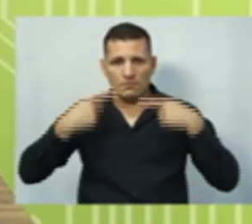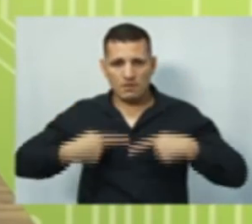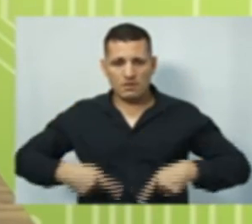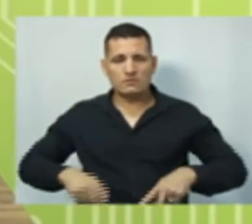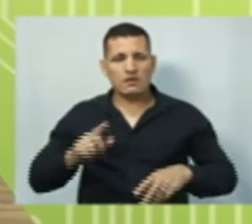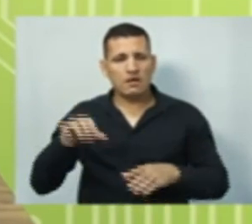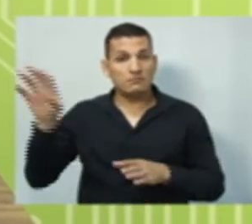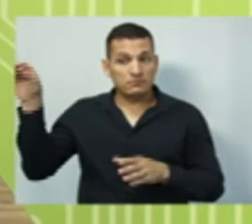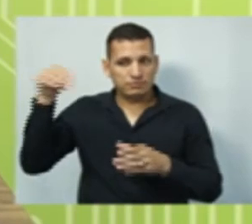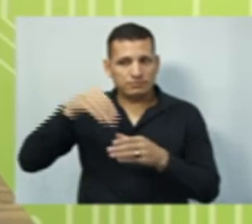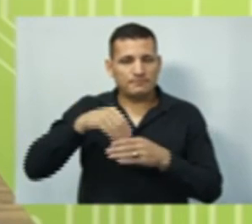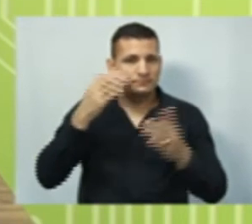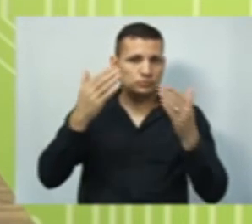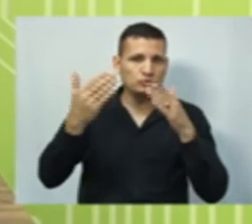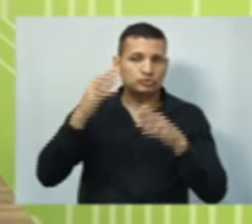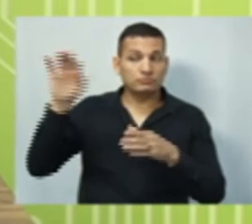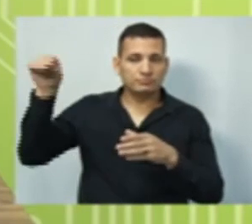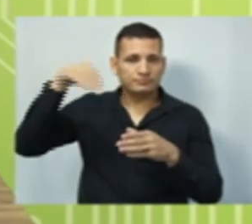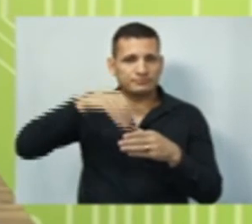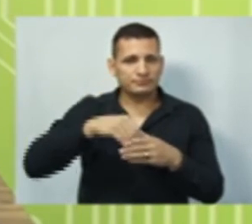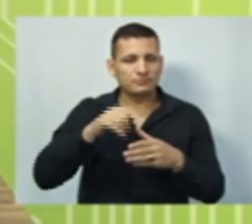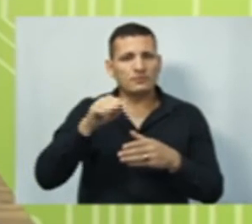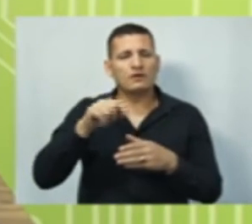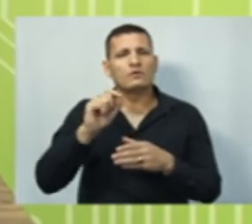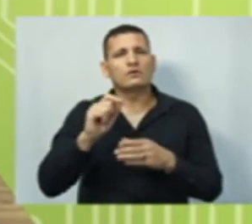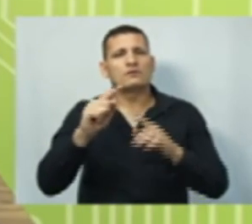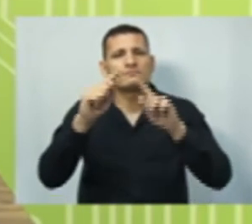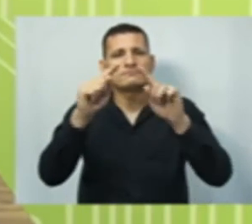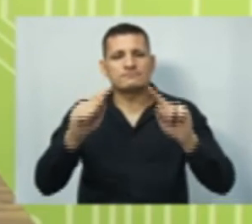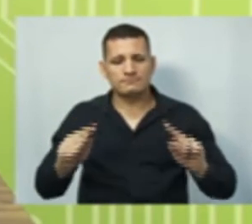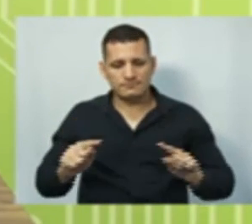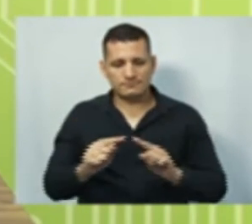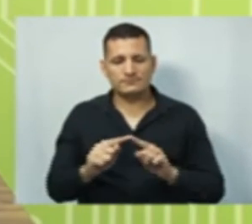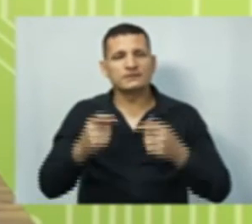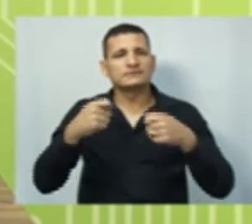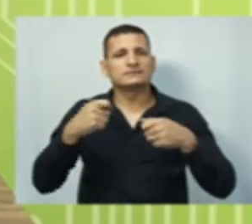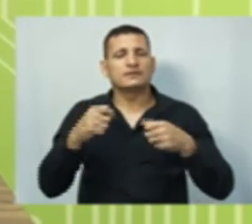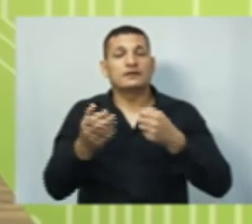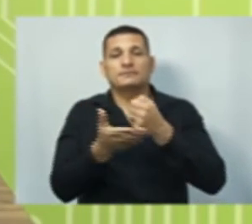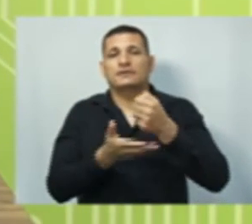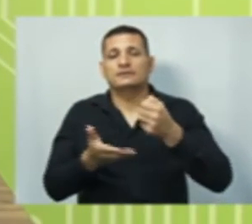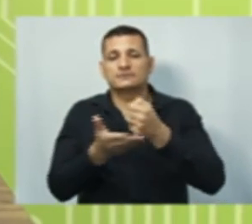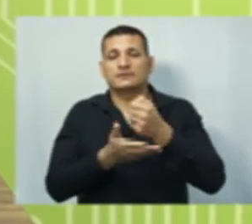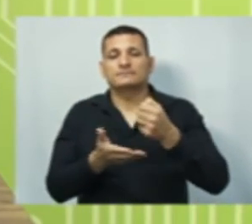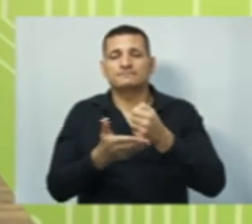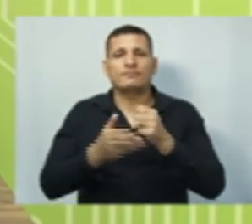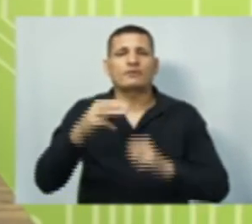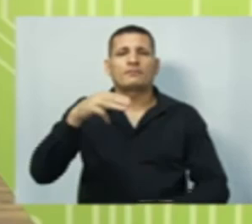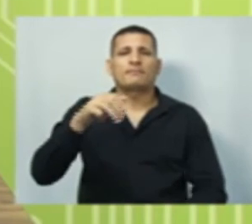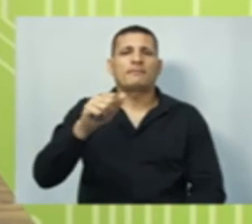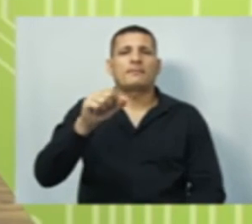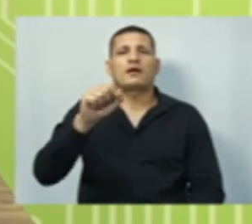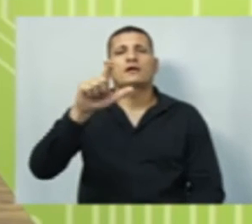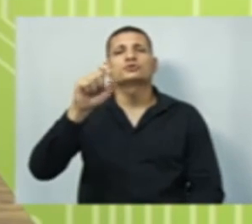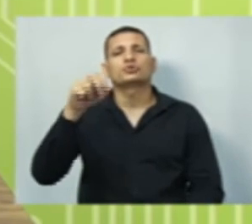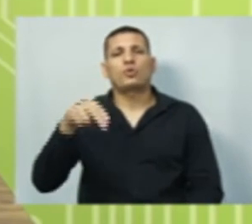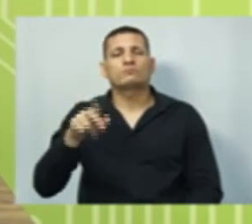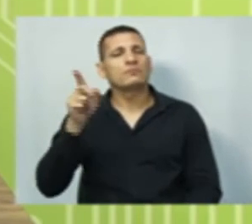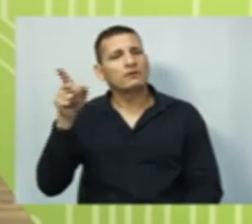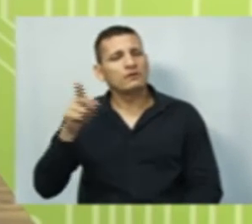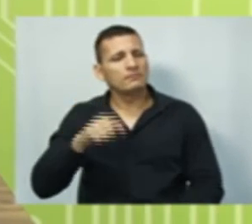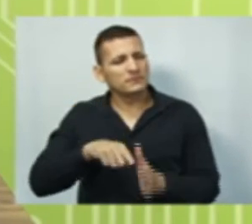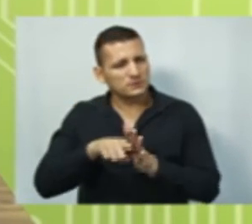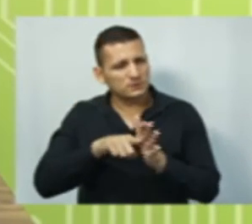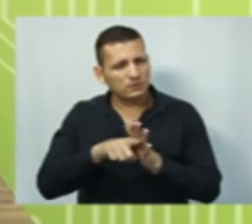da psicologia, que é o que nós chamamos de pirâmide de necessidades básicas de Maslow. Maslow é um pesquisador que vai dividir a